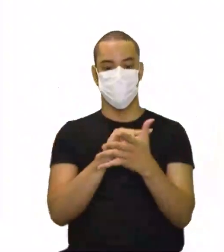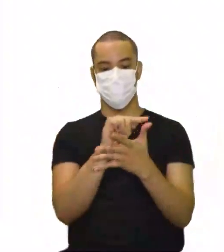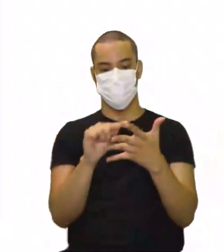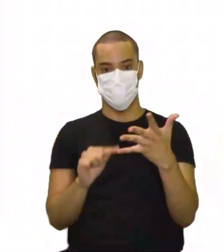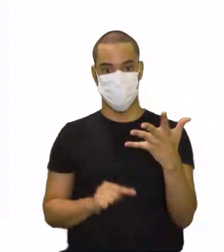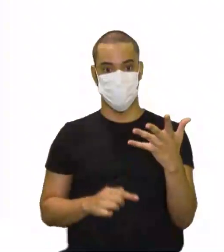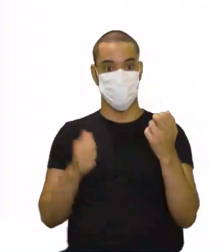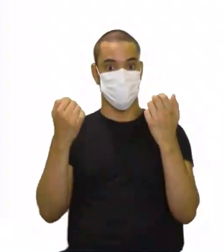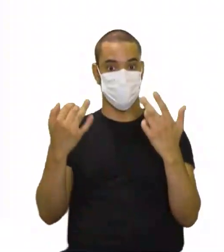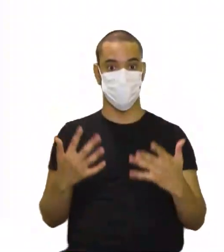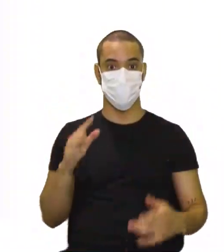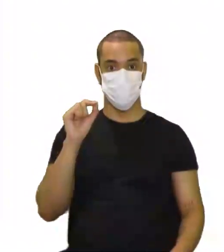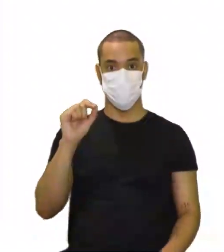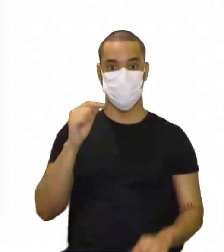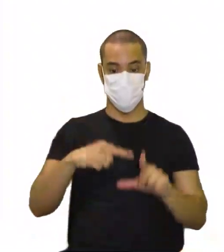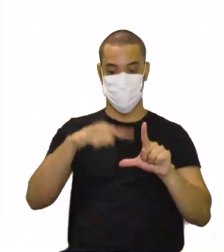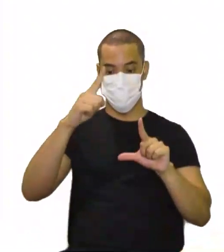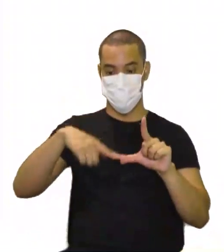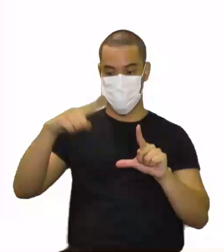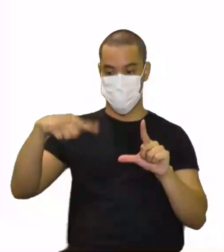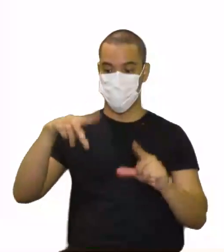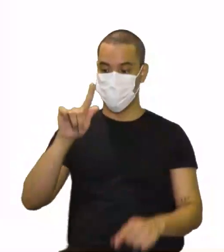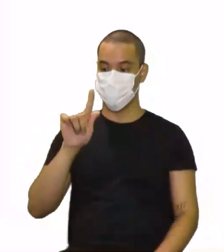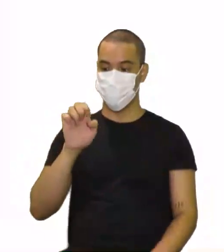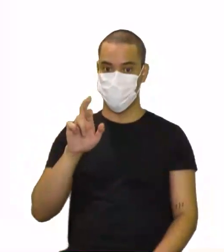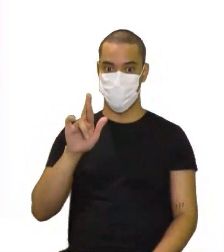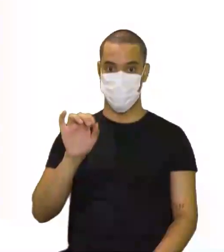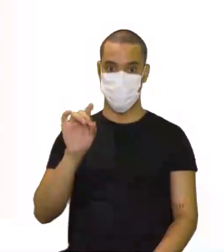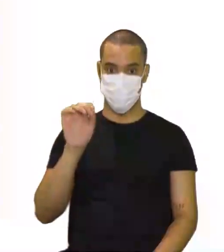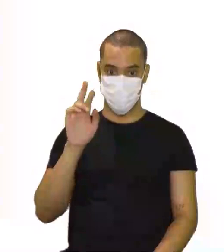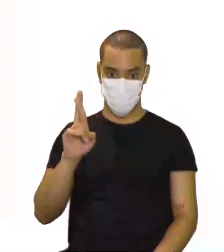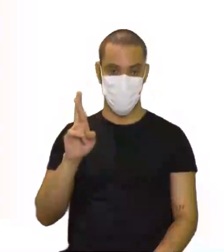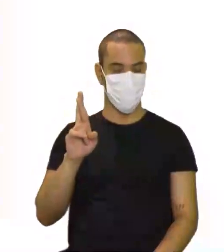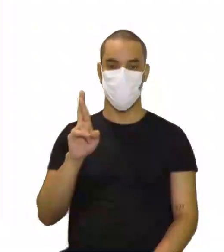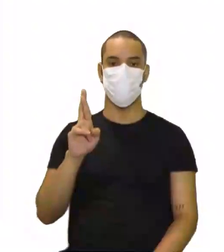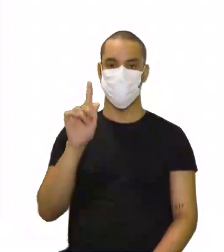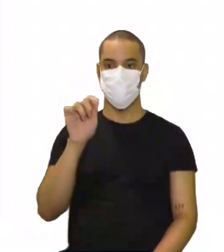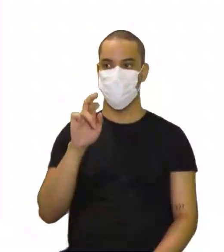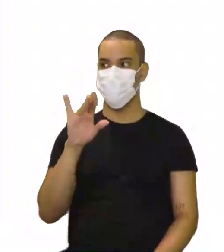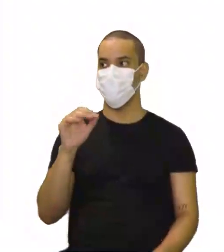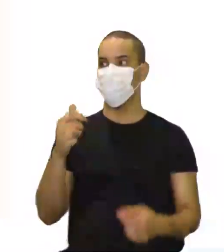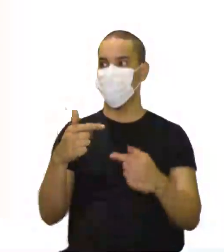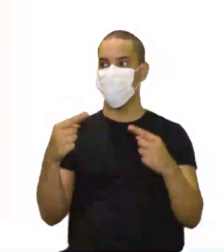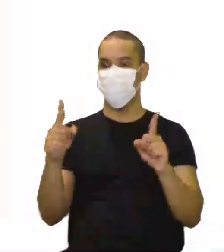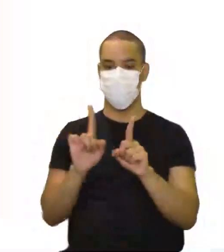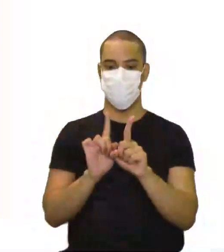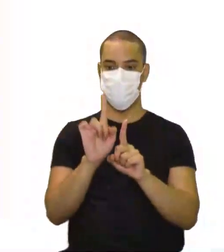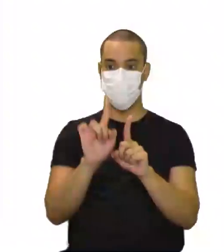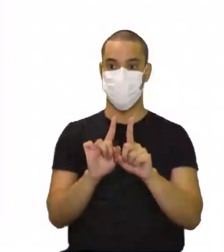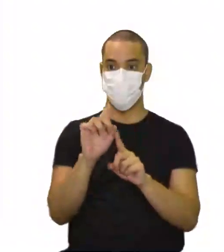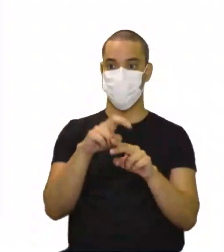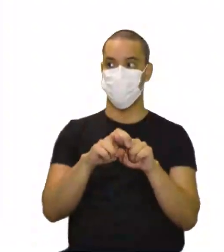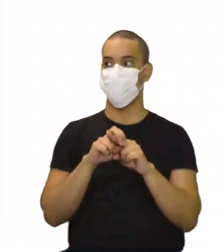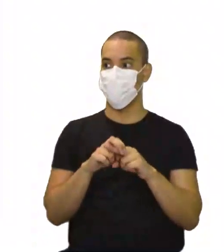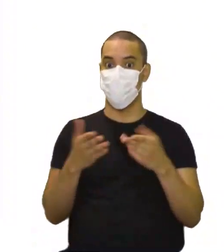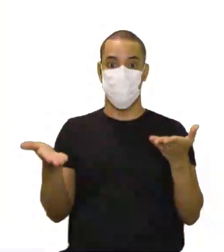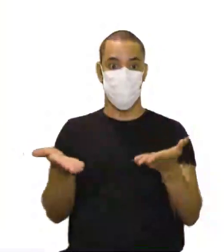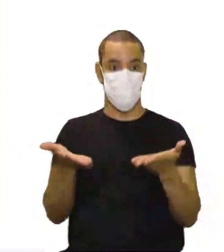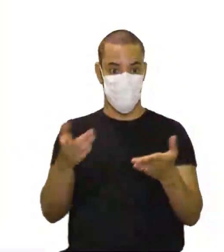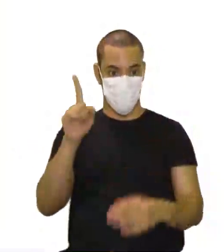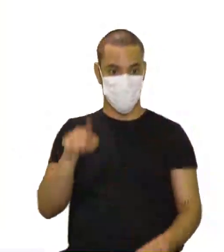aí o gerador de corrente alternada possibilita a geração, né? Então, antigamente era como? Corrente alternada é hoje,